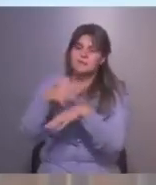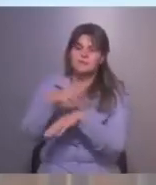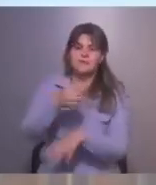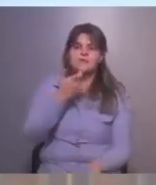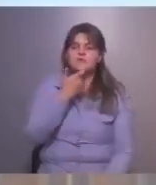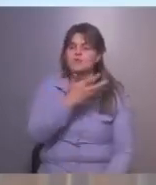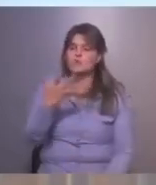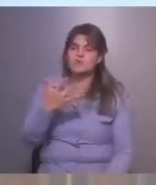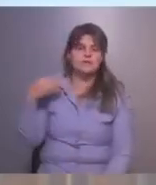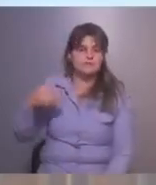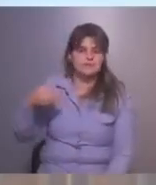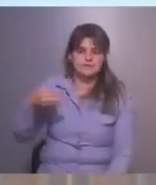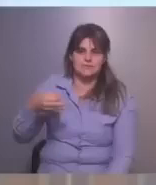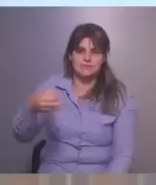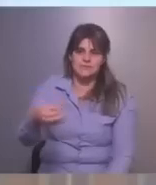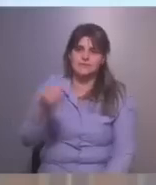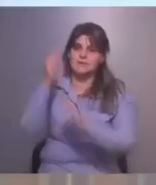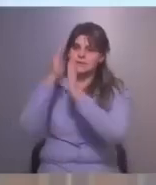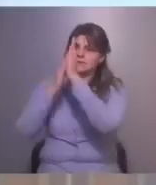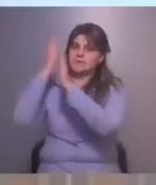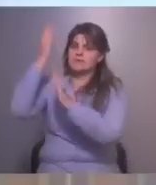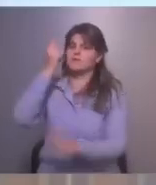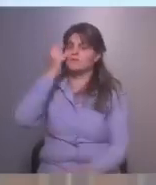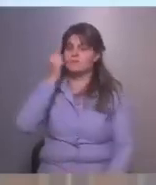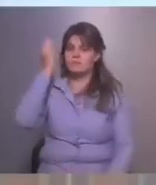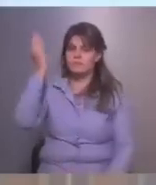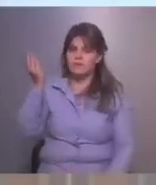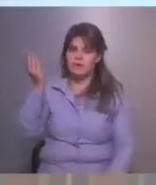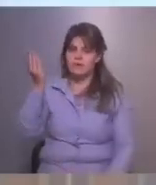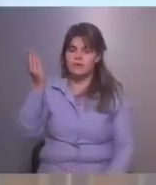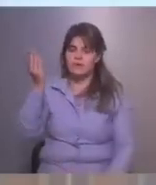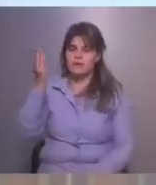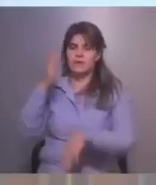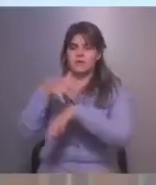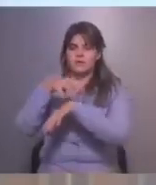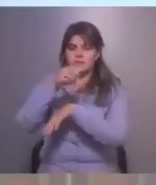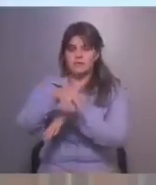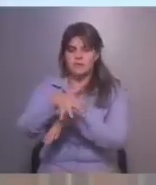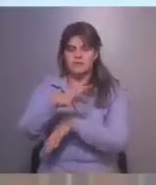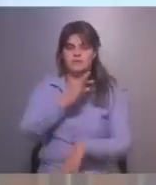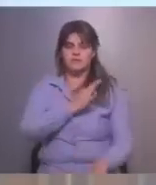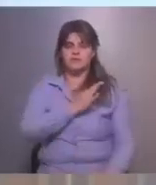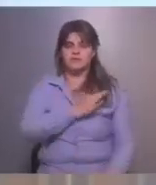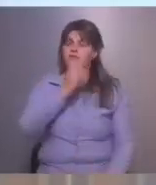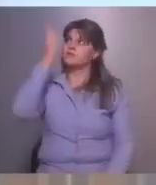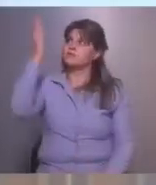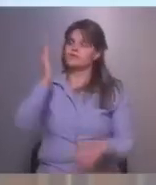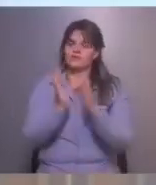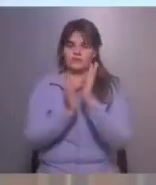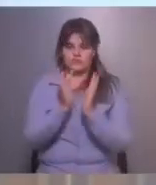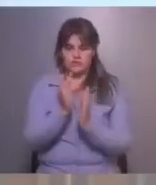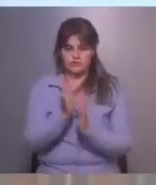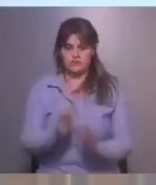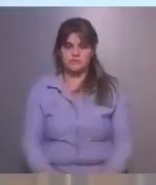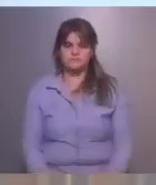em todo o tempo a Deus Pai, em nome de nosso Senhor Jesus